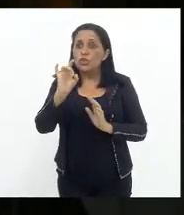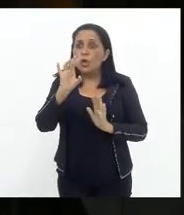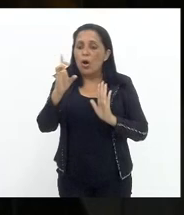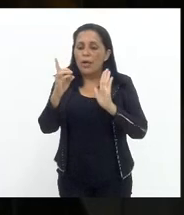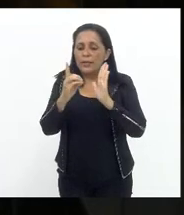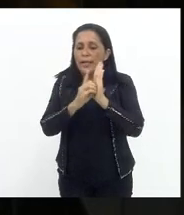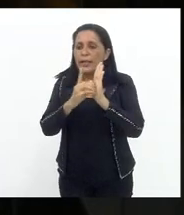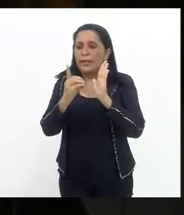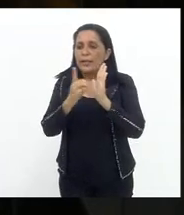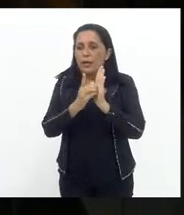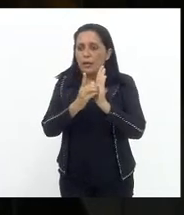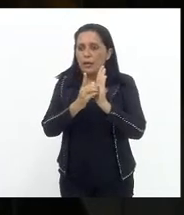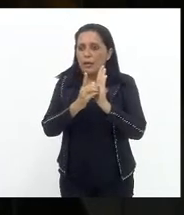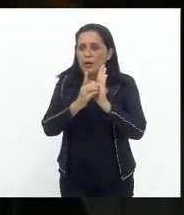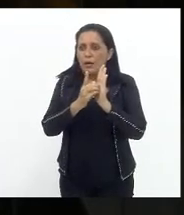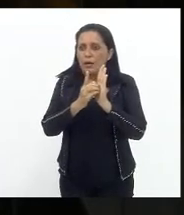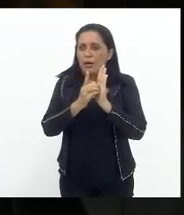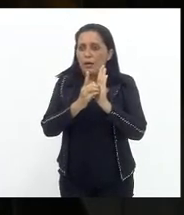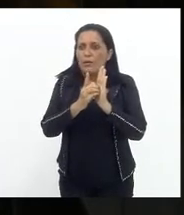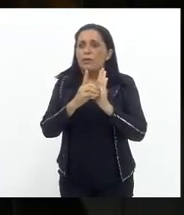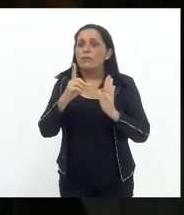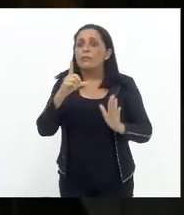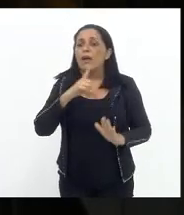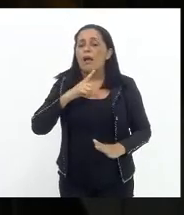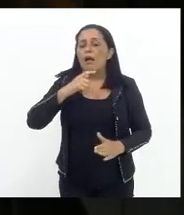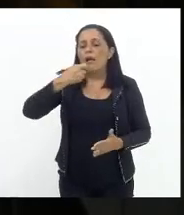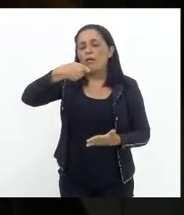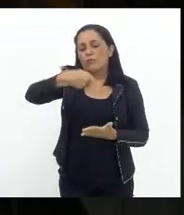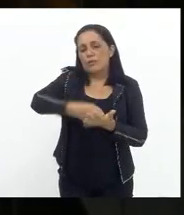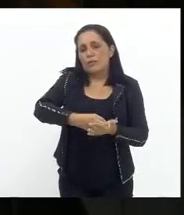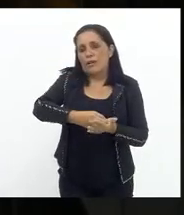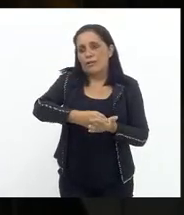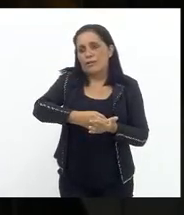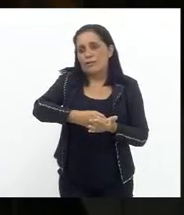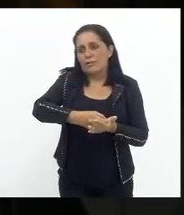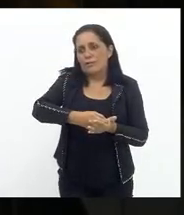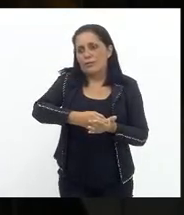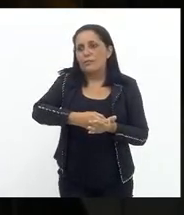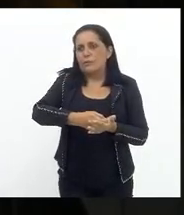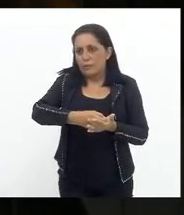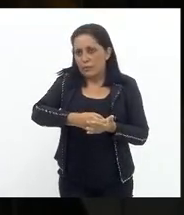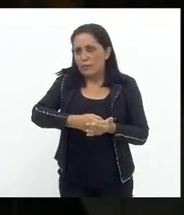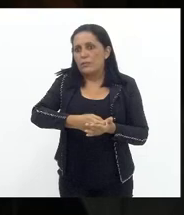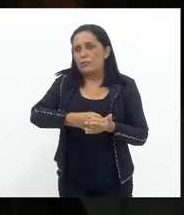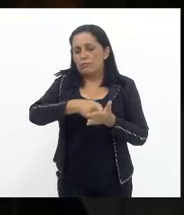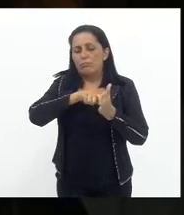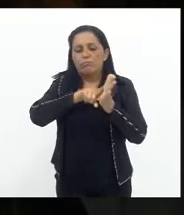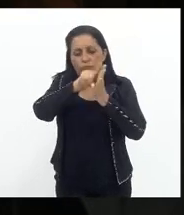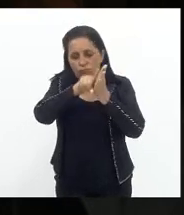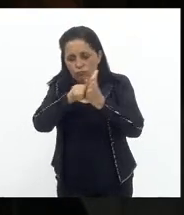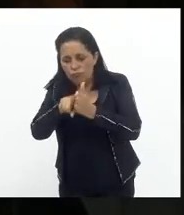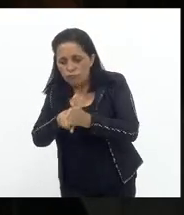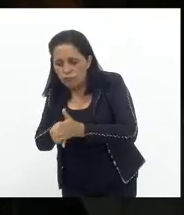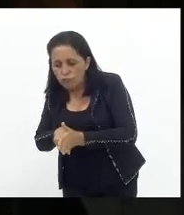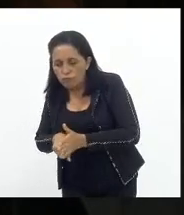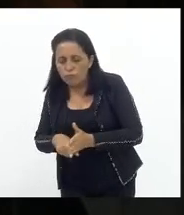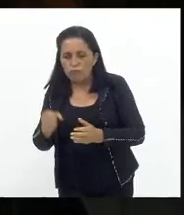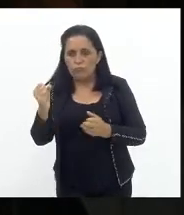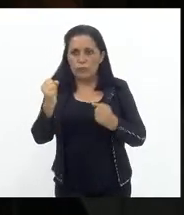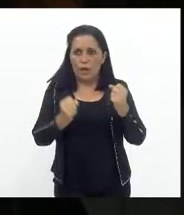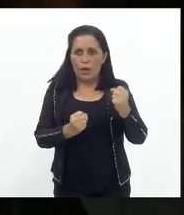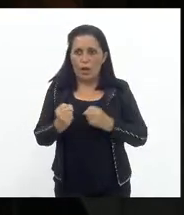forma aleatória, tem autoridade para fazer blitz